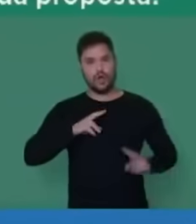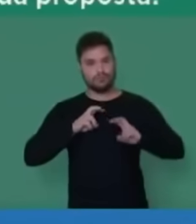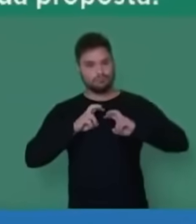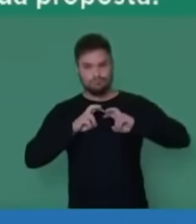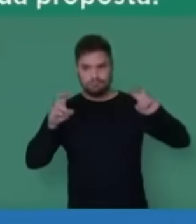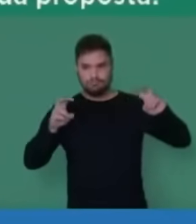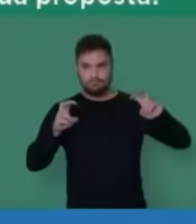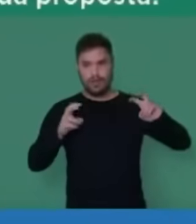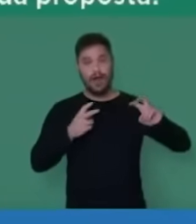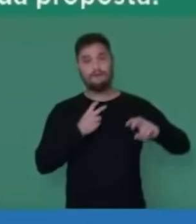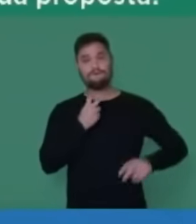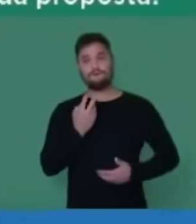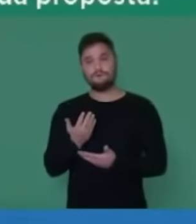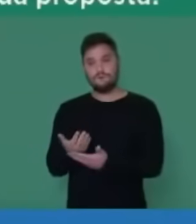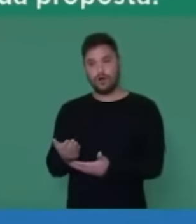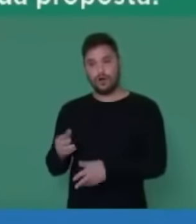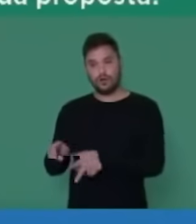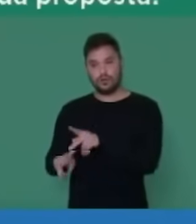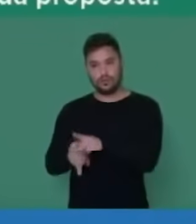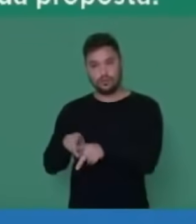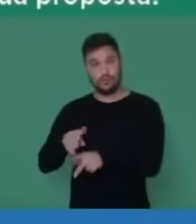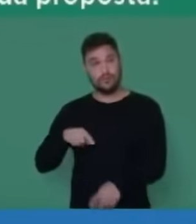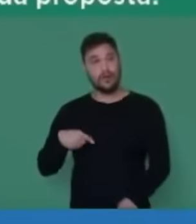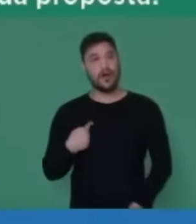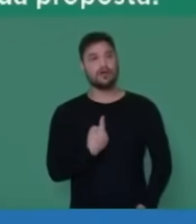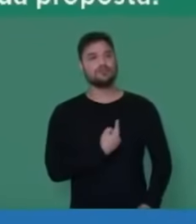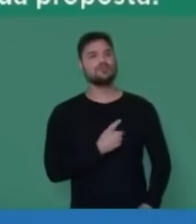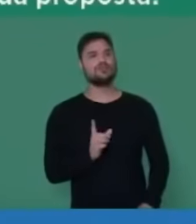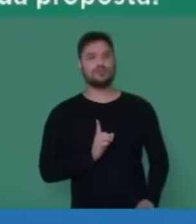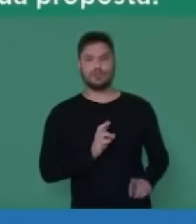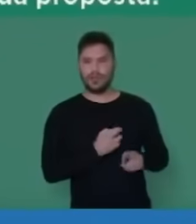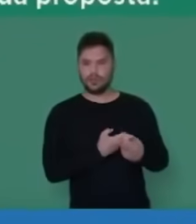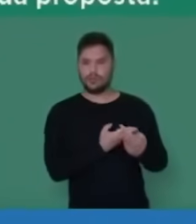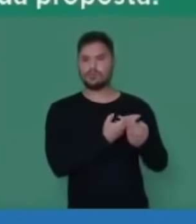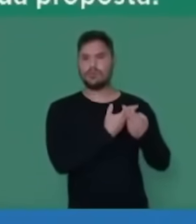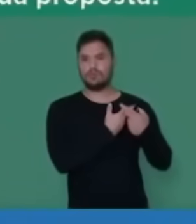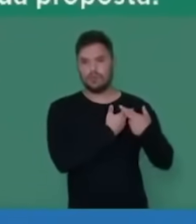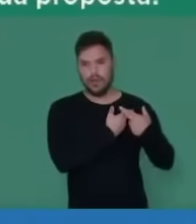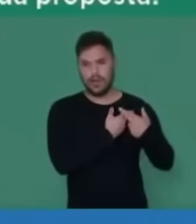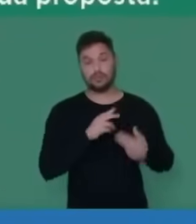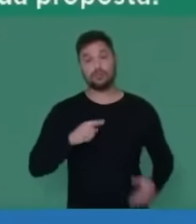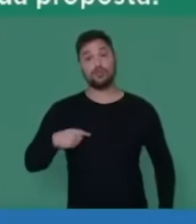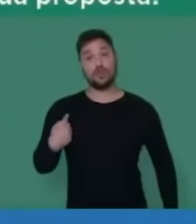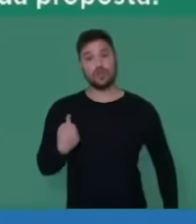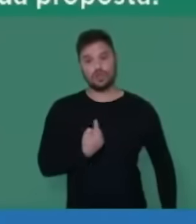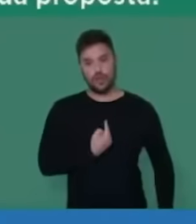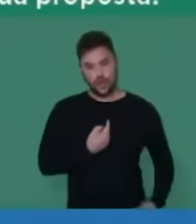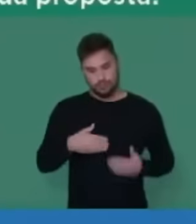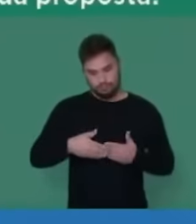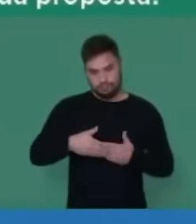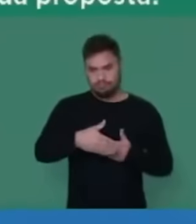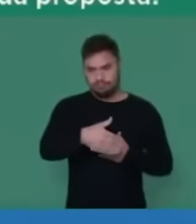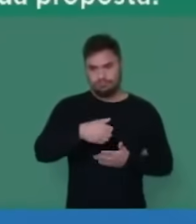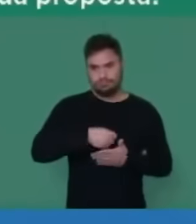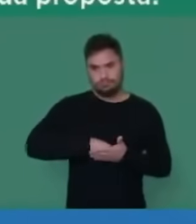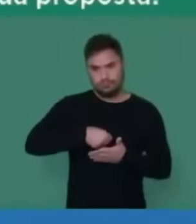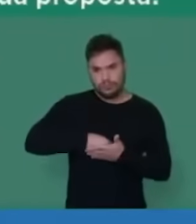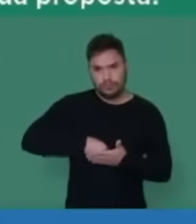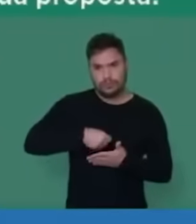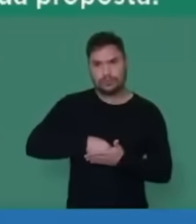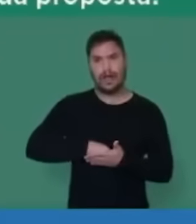povo. Nós temos a responsabilidade de dizer que nós vamos lutar sem